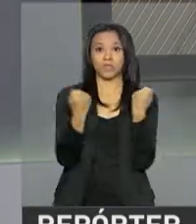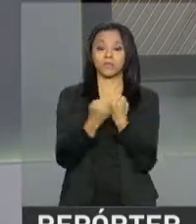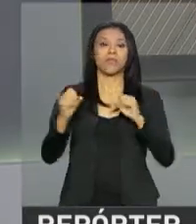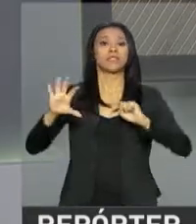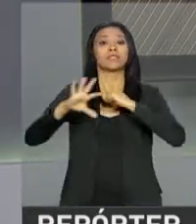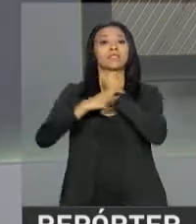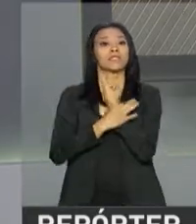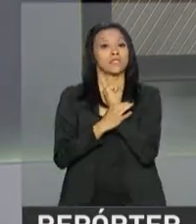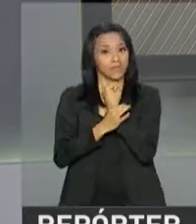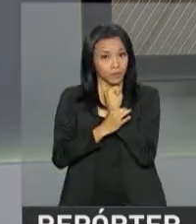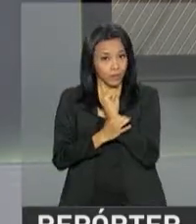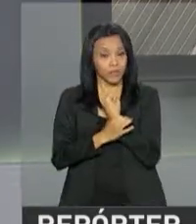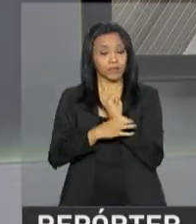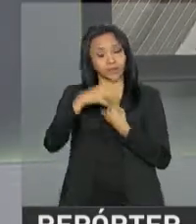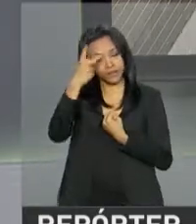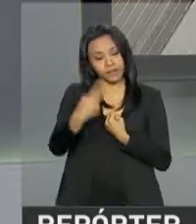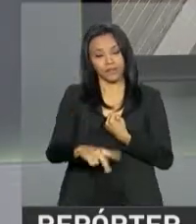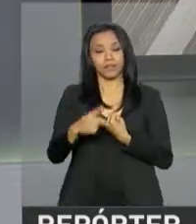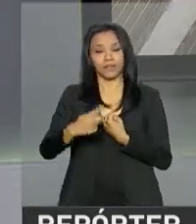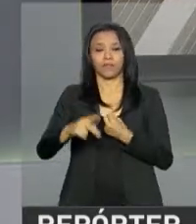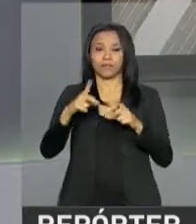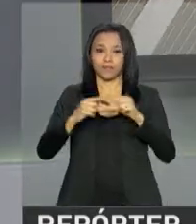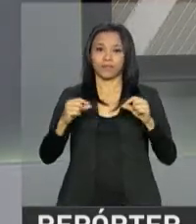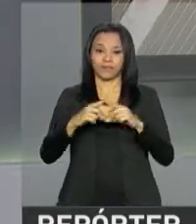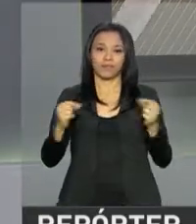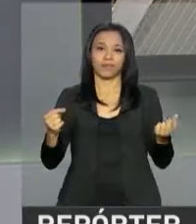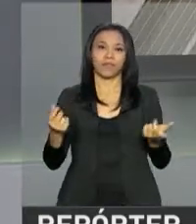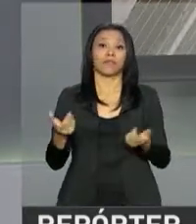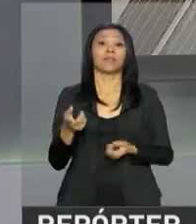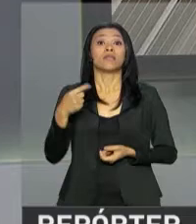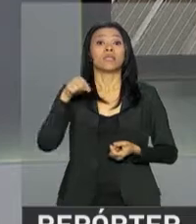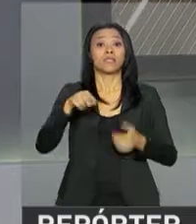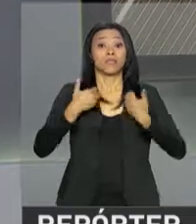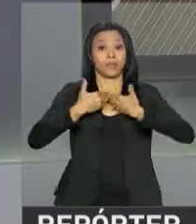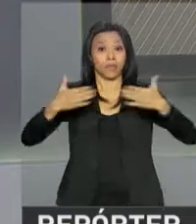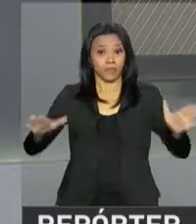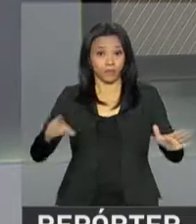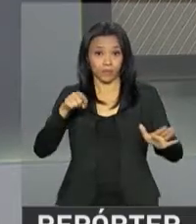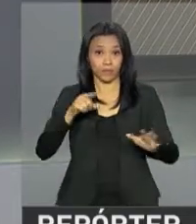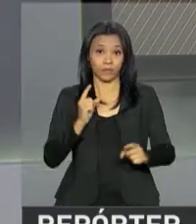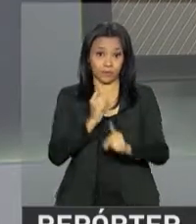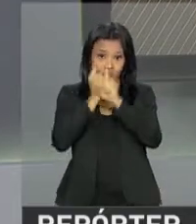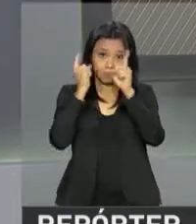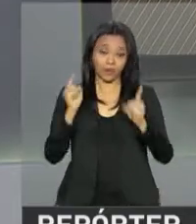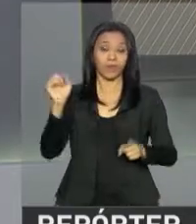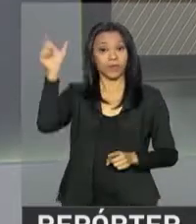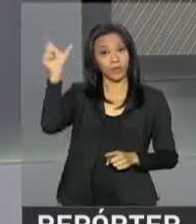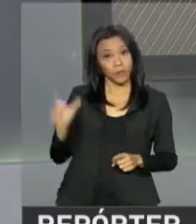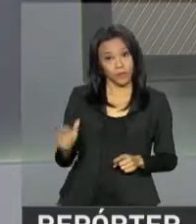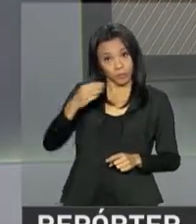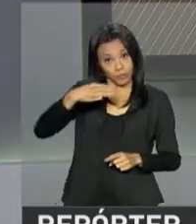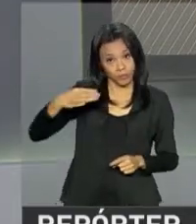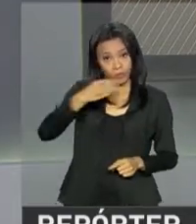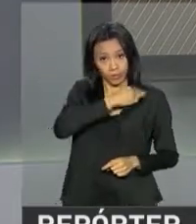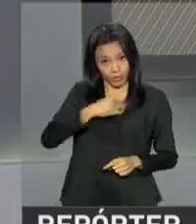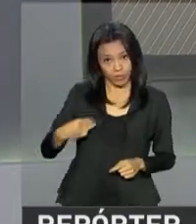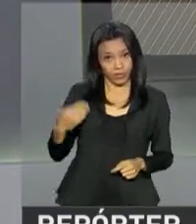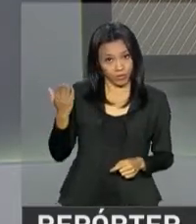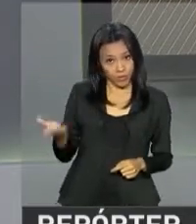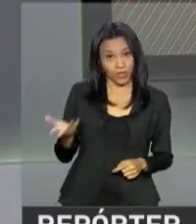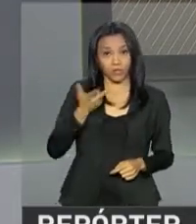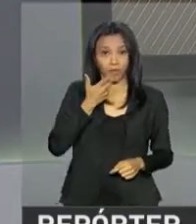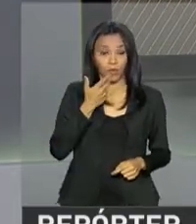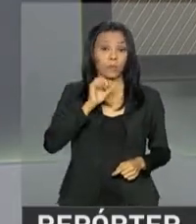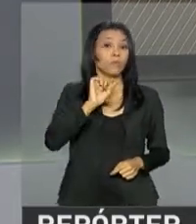academia nacional de polícia federal aqui em brasília a abertura o ministro da segurança pública raul jungmann disse que pela primeira vez